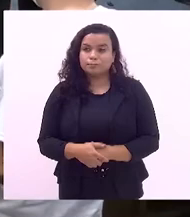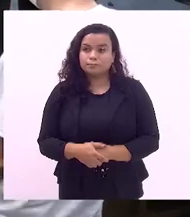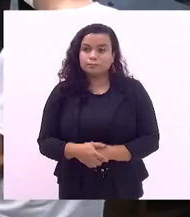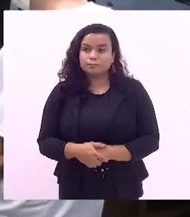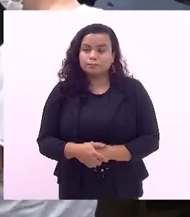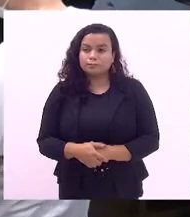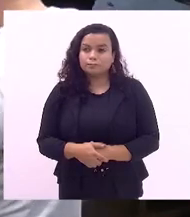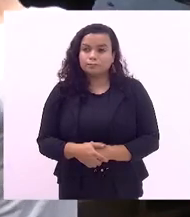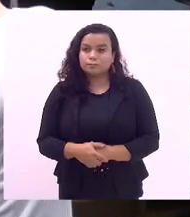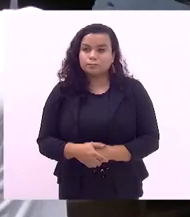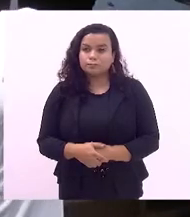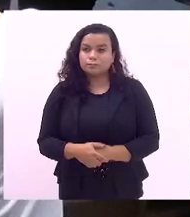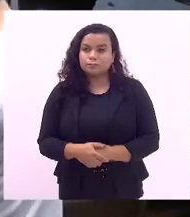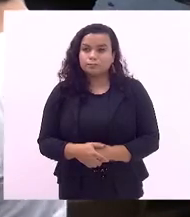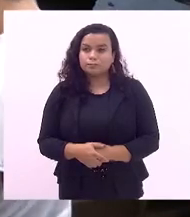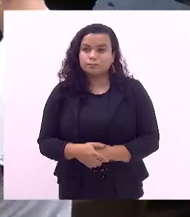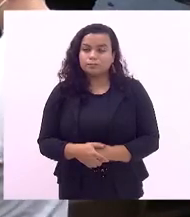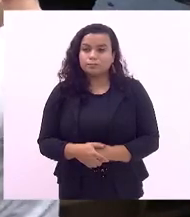e